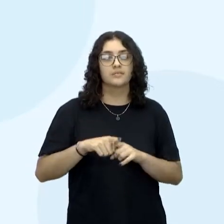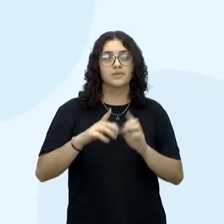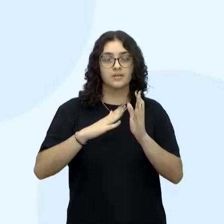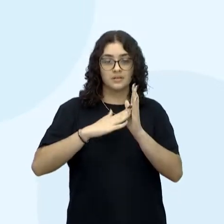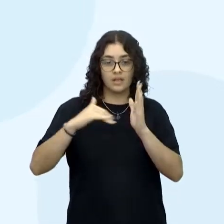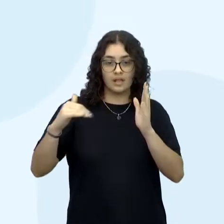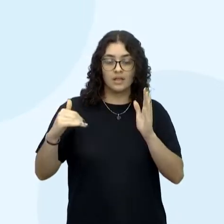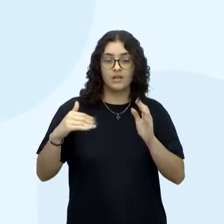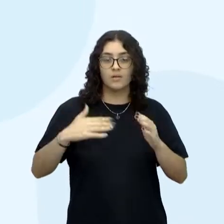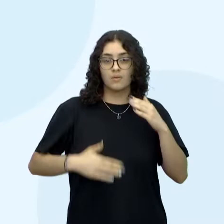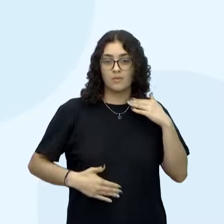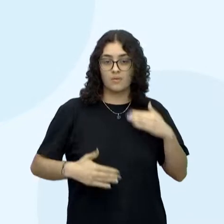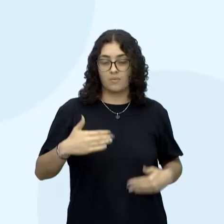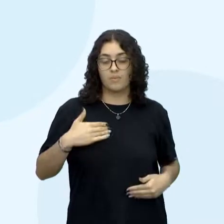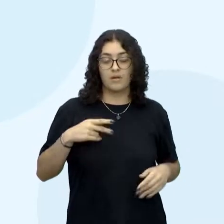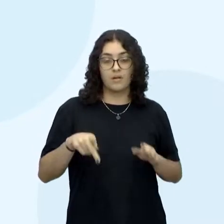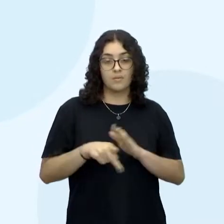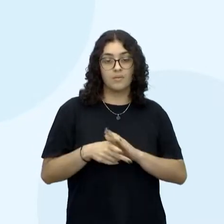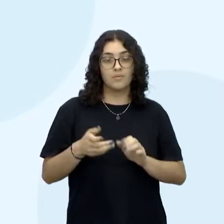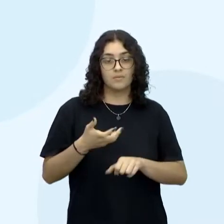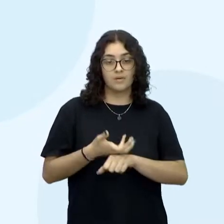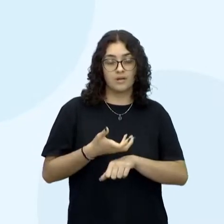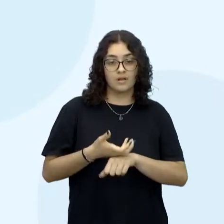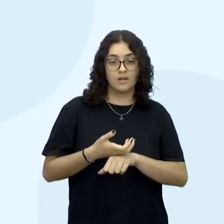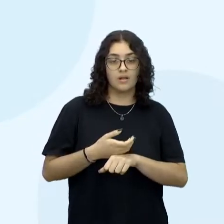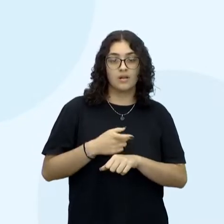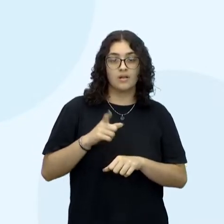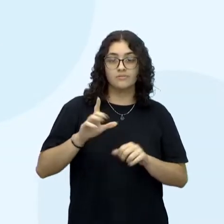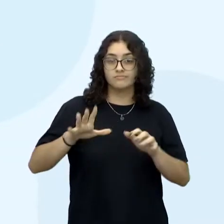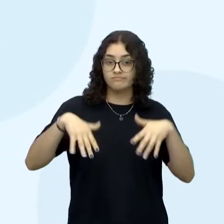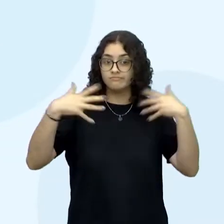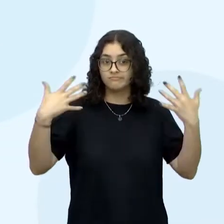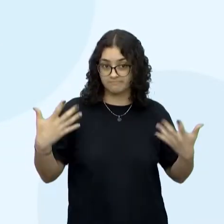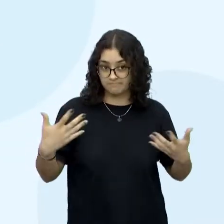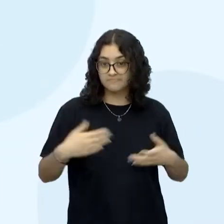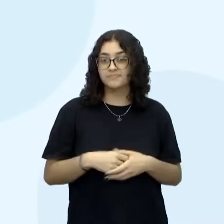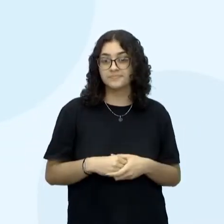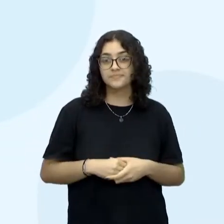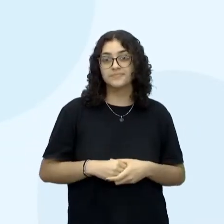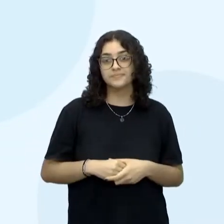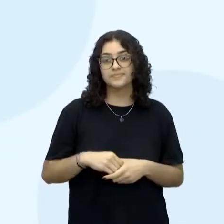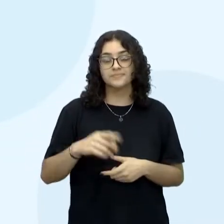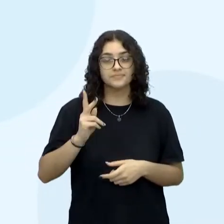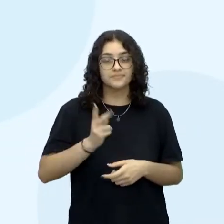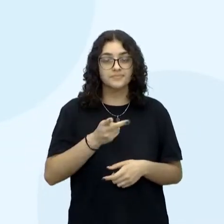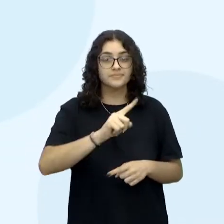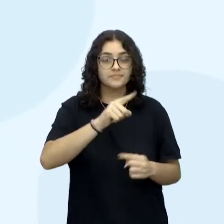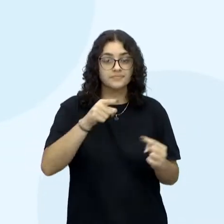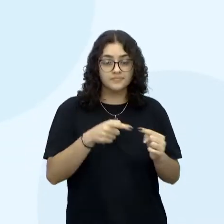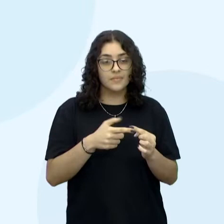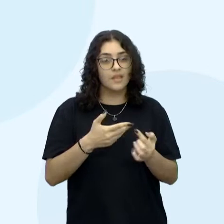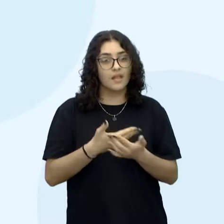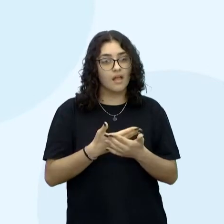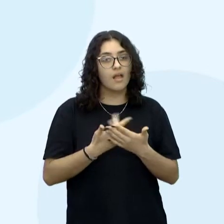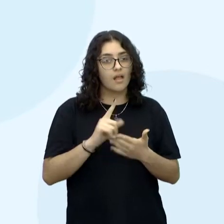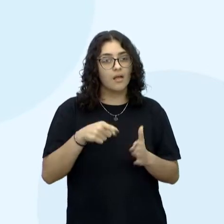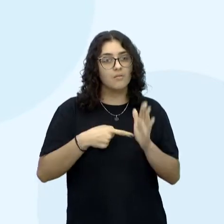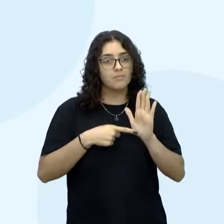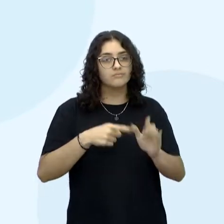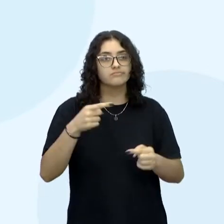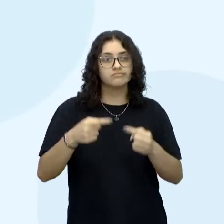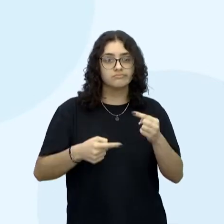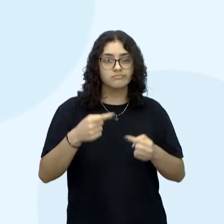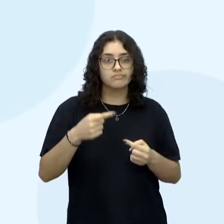do Corpo, que é o componente do professor Jocélio. Muito bem, continuando, o objetivo dessa aula é demonstrar e